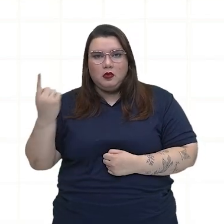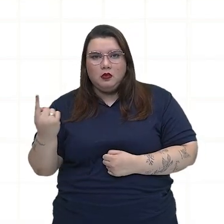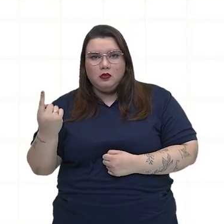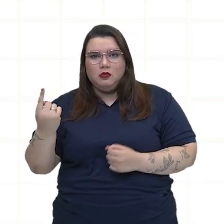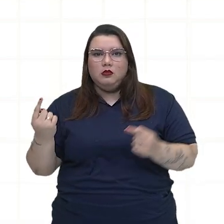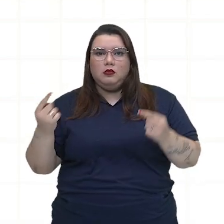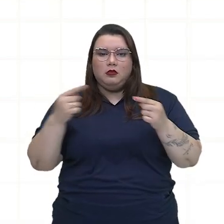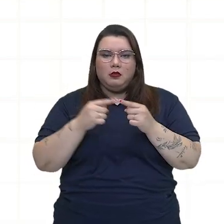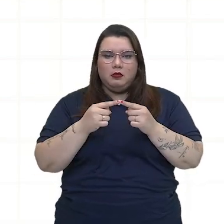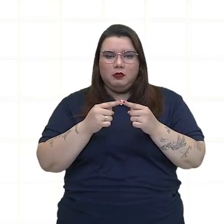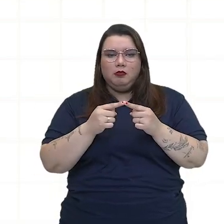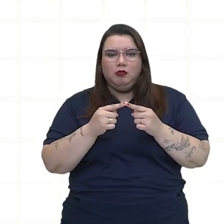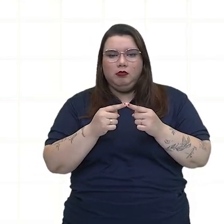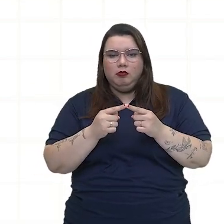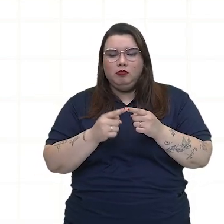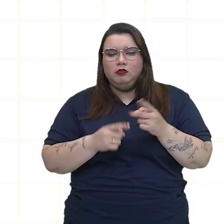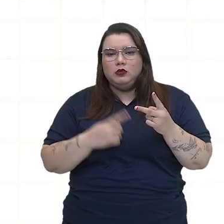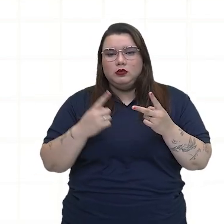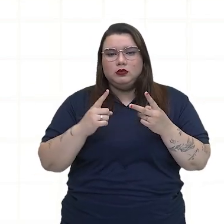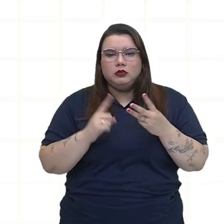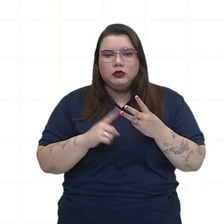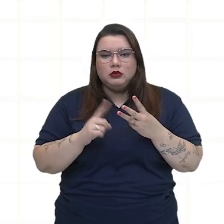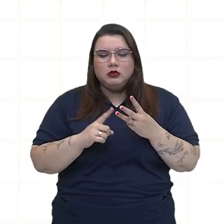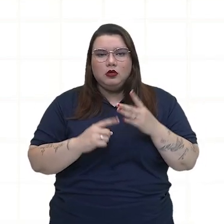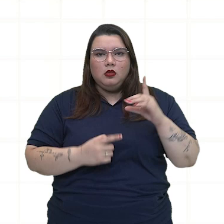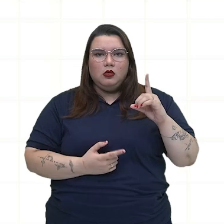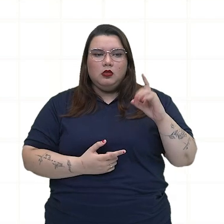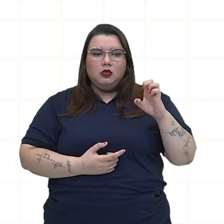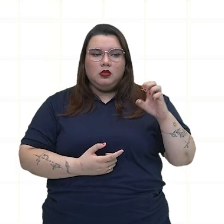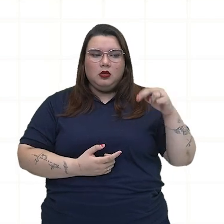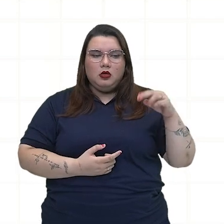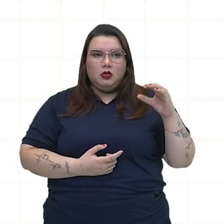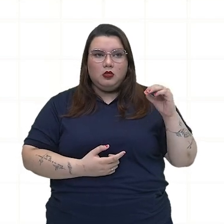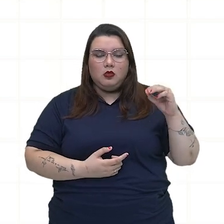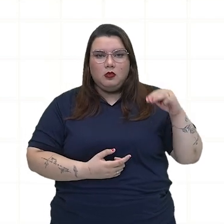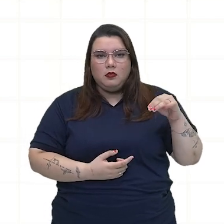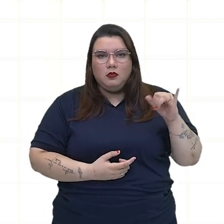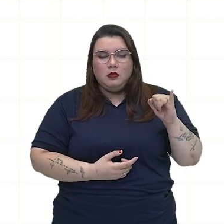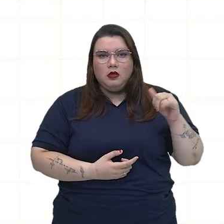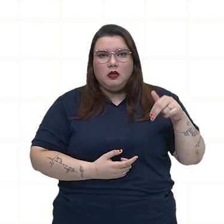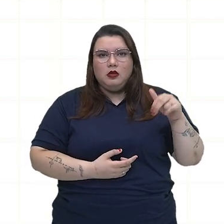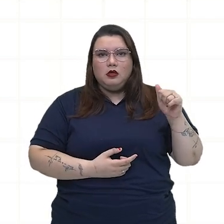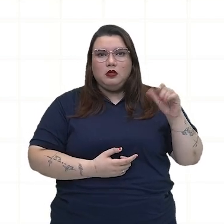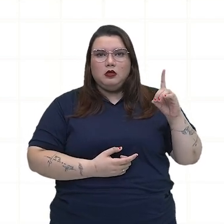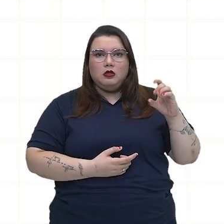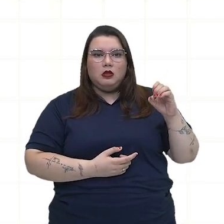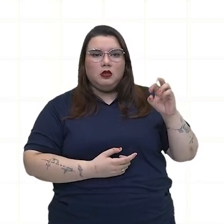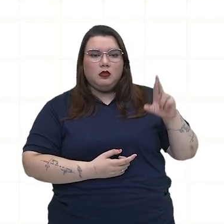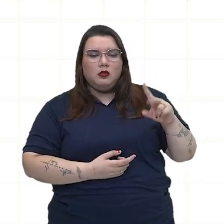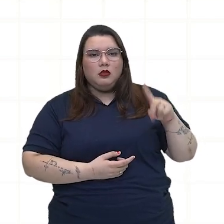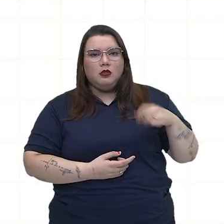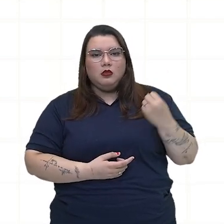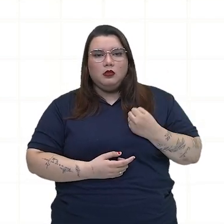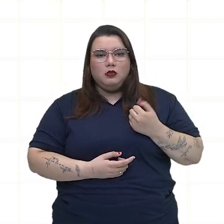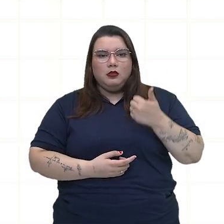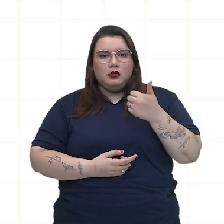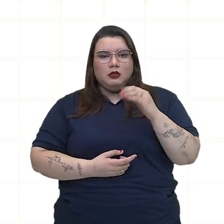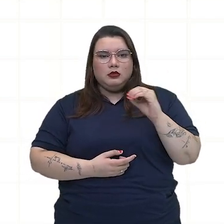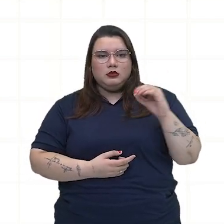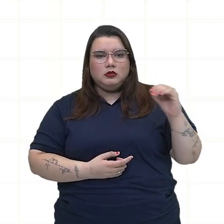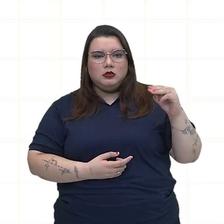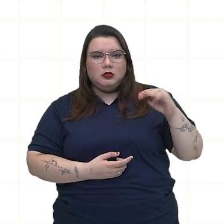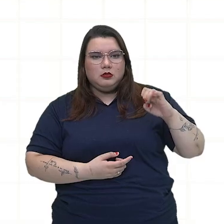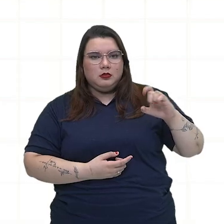está para, e a gente tem o denominador, que é o 100.000, tá bom? Então, 1